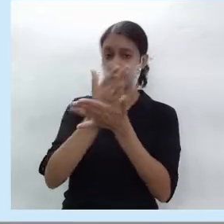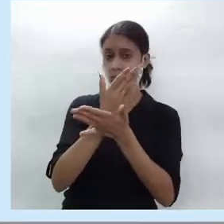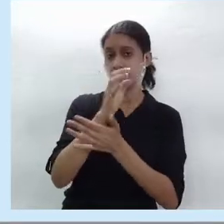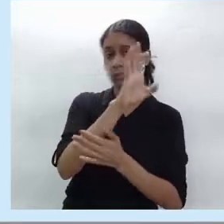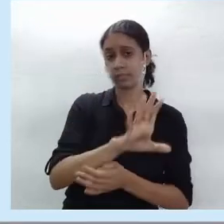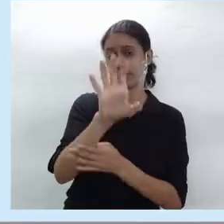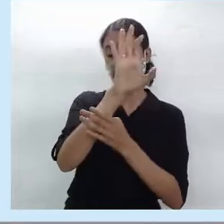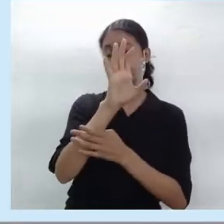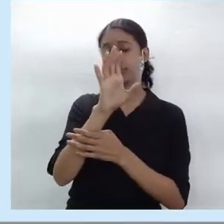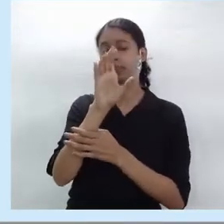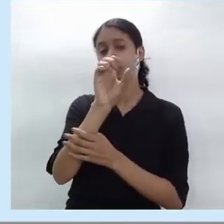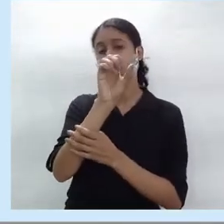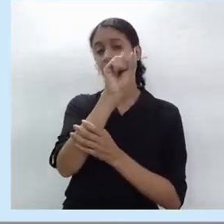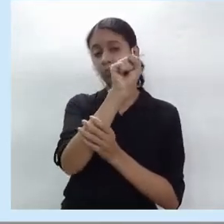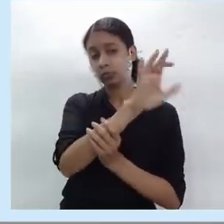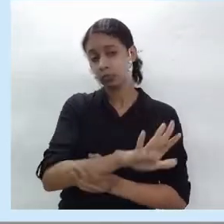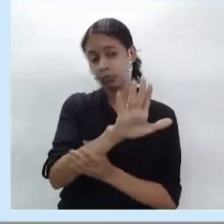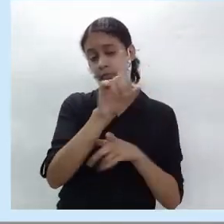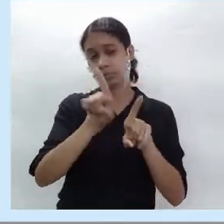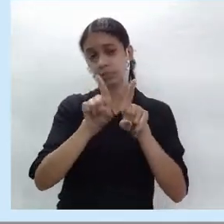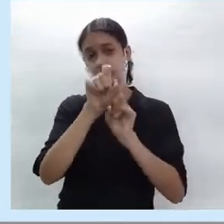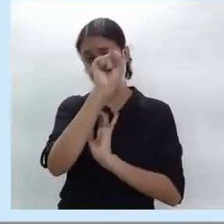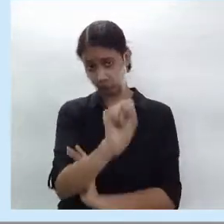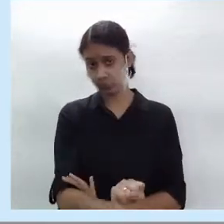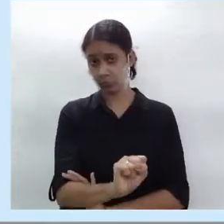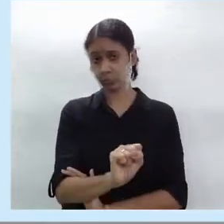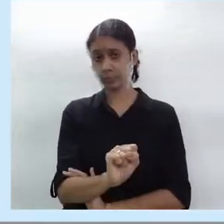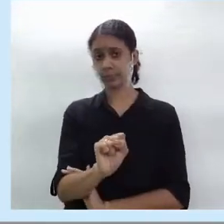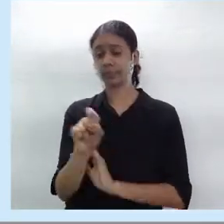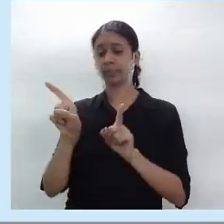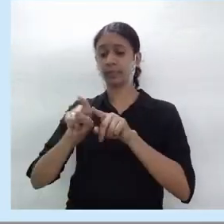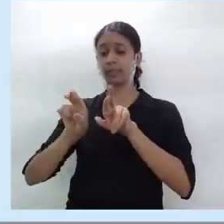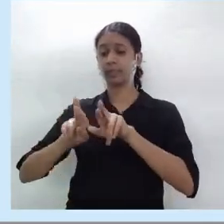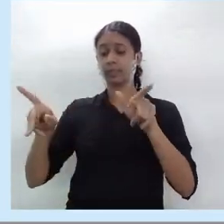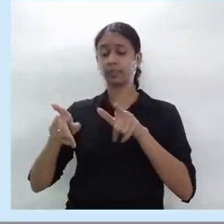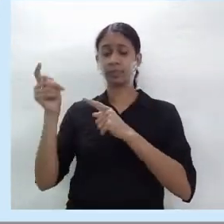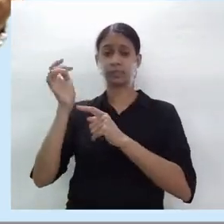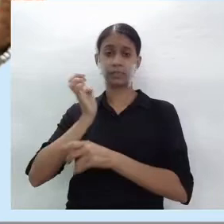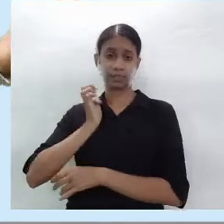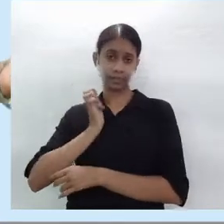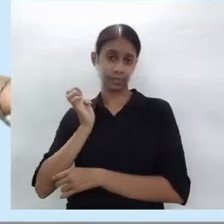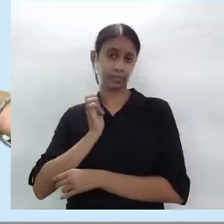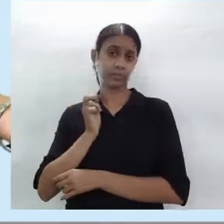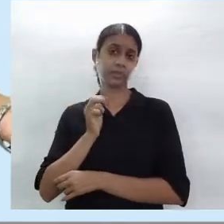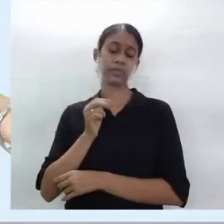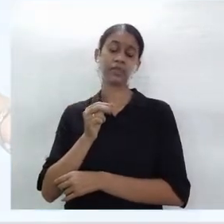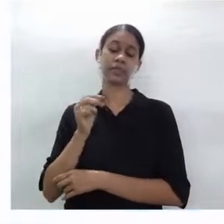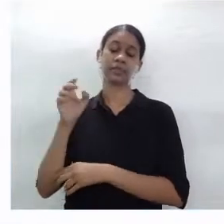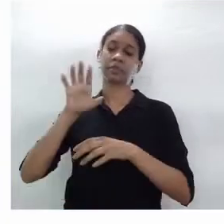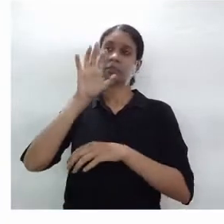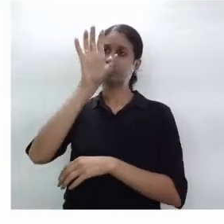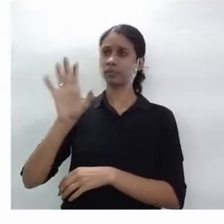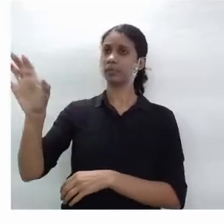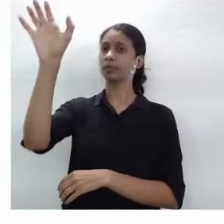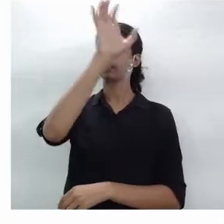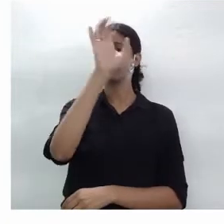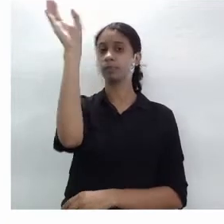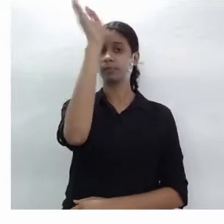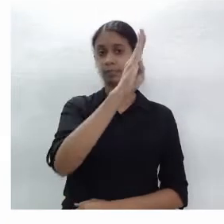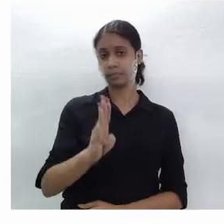eixo Sudeste e Sul, a disparidade regional de riqueza entre as regiões brasileiras,